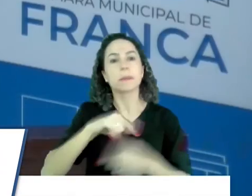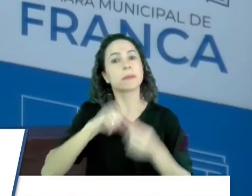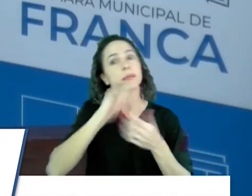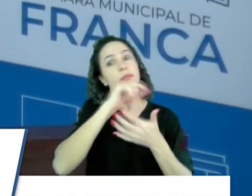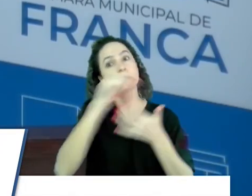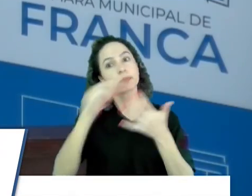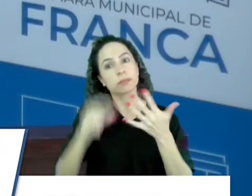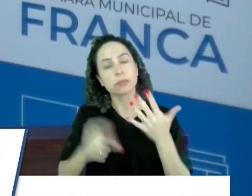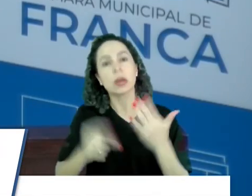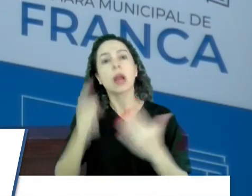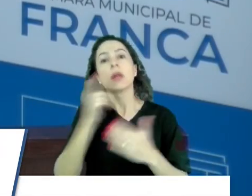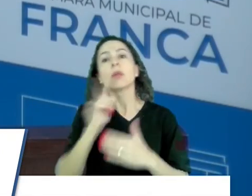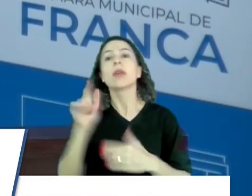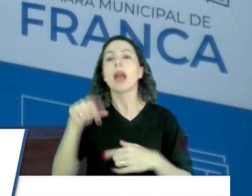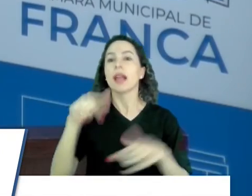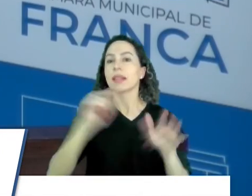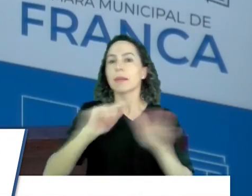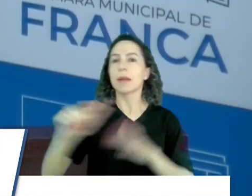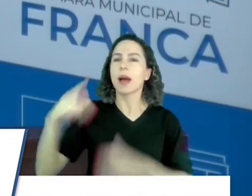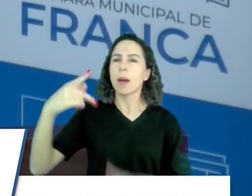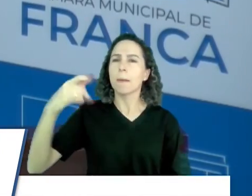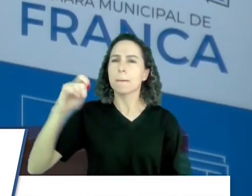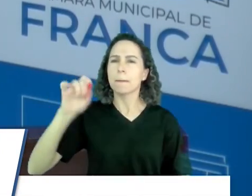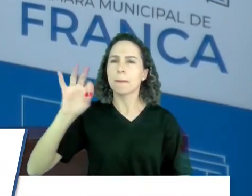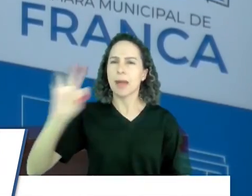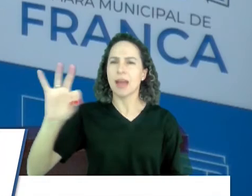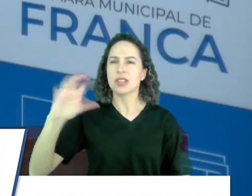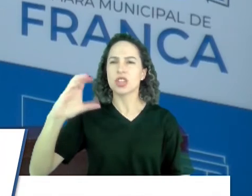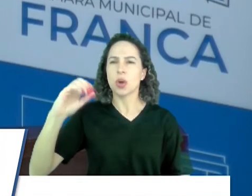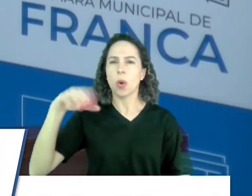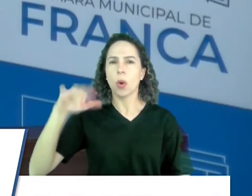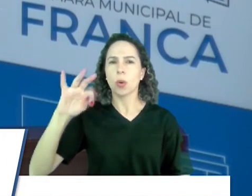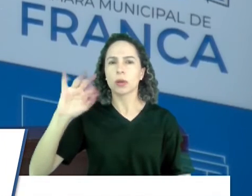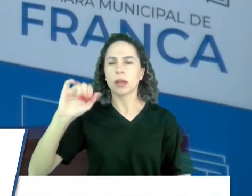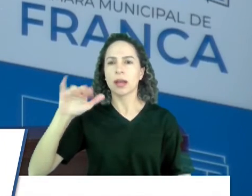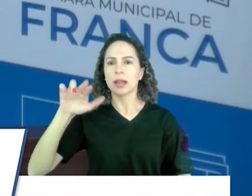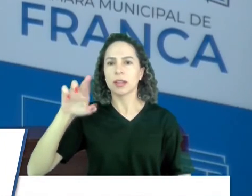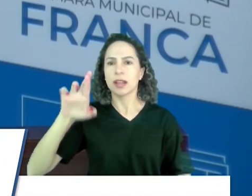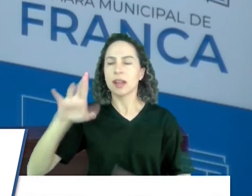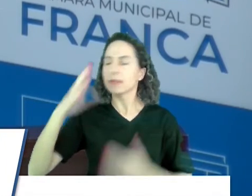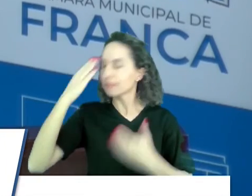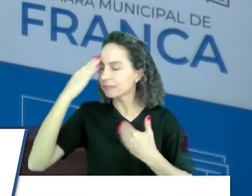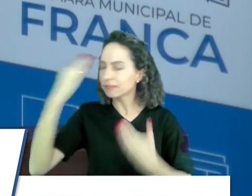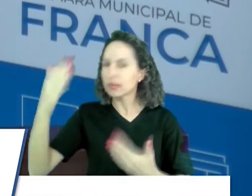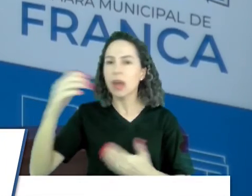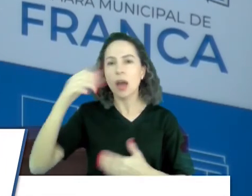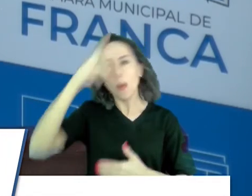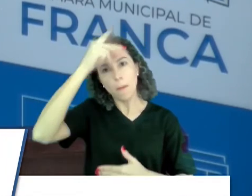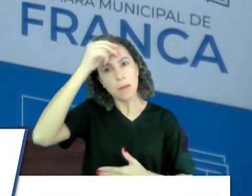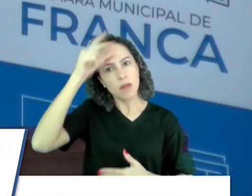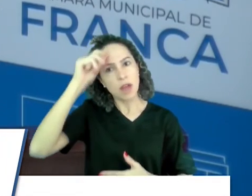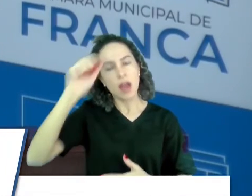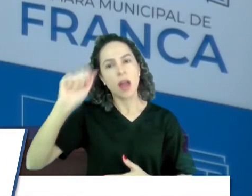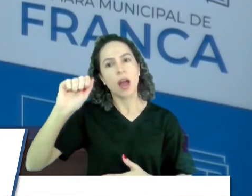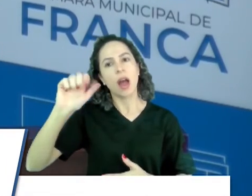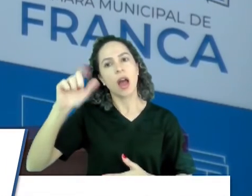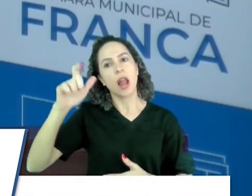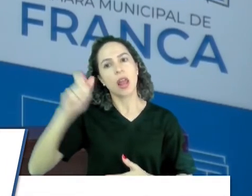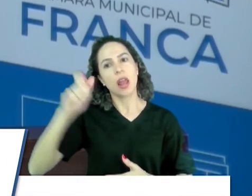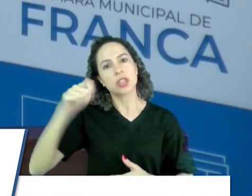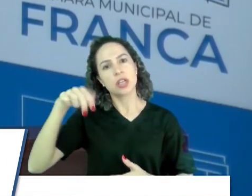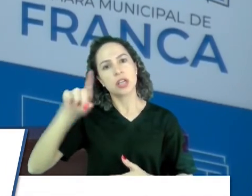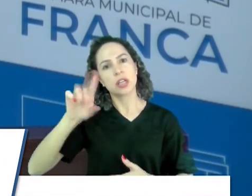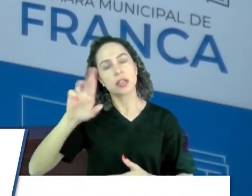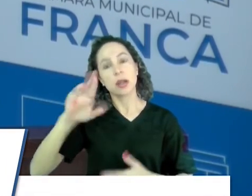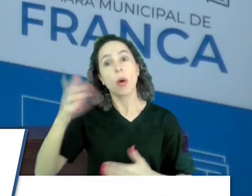essa semana o Pet Container para a causa animal. Agradecer aqui o prefeito Alexandre Ferreira, que hoje recebemos a